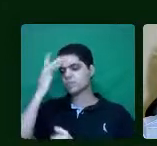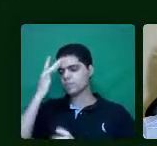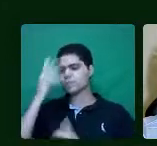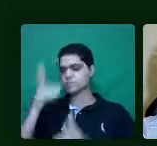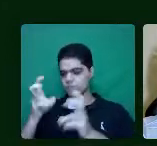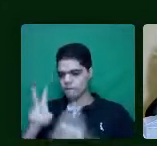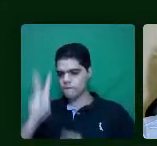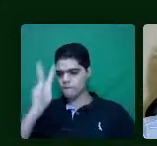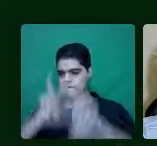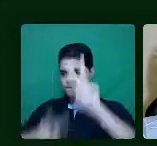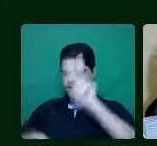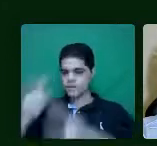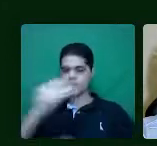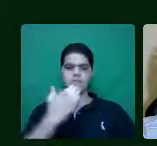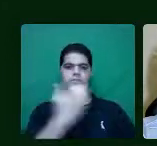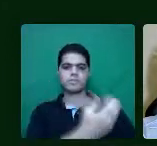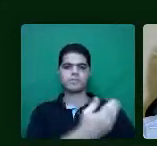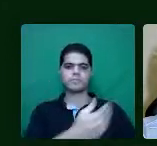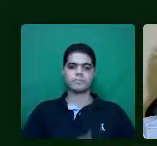diretamente.